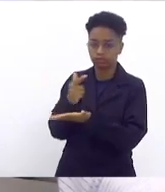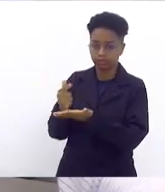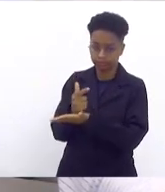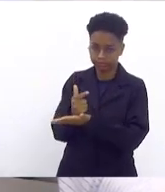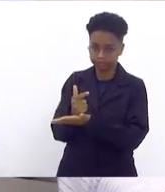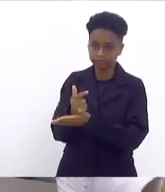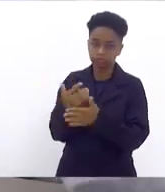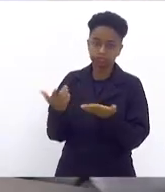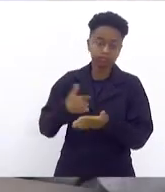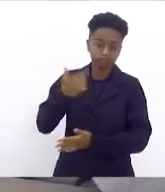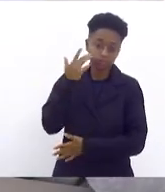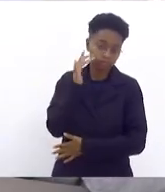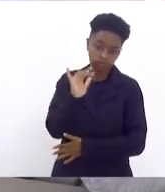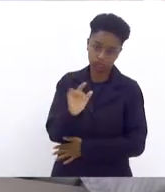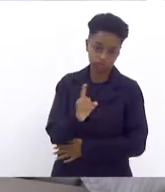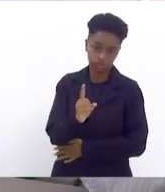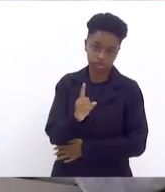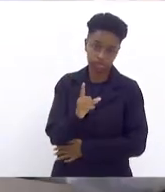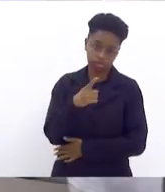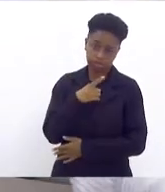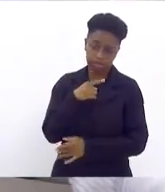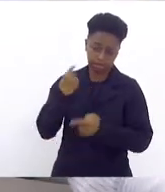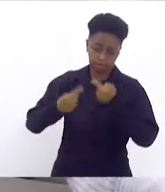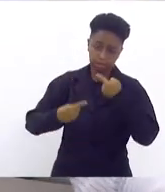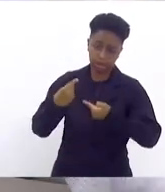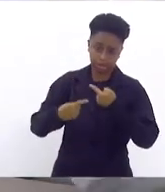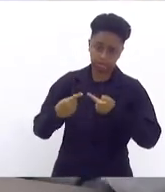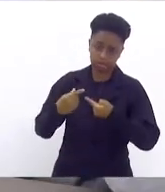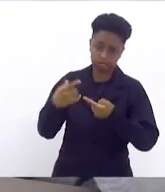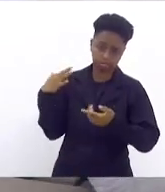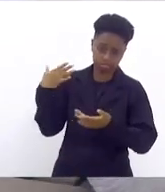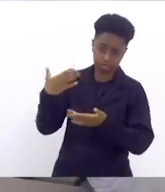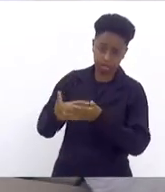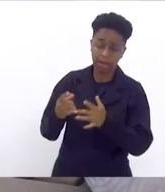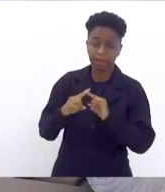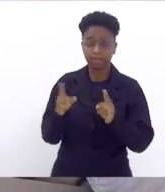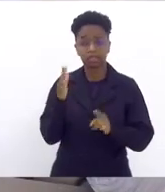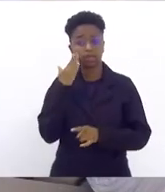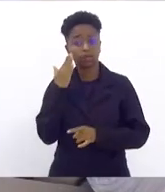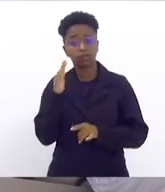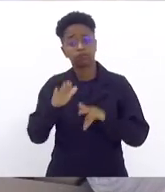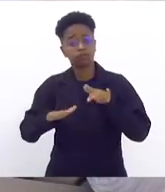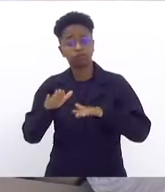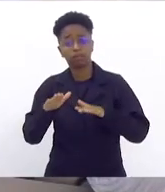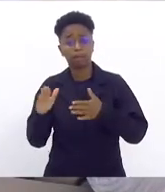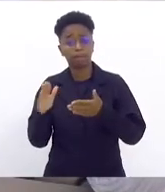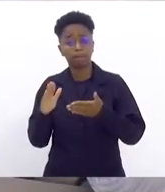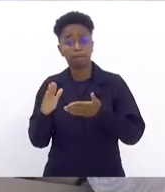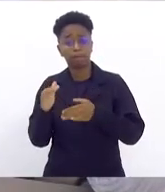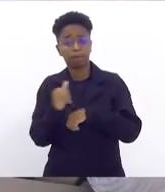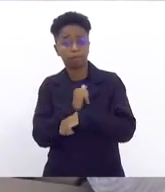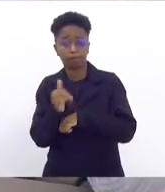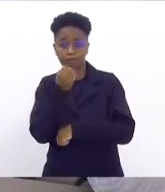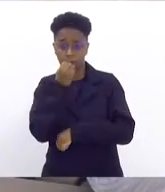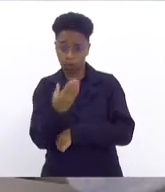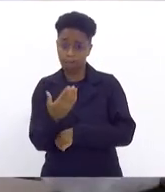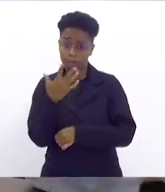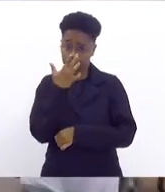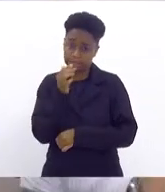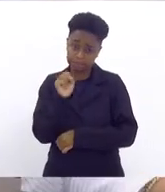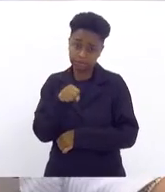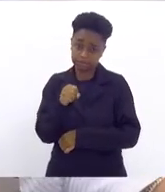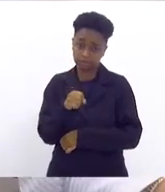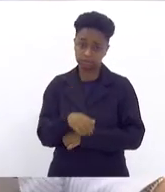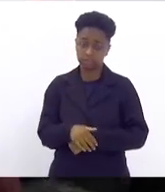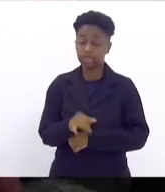se... Assim, é um debate aberto e histórico na casa. Se não é uma boa estratégia o que ela fez aqui. Não, na verdade, parece que sim. Na verdade,